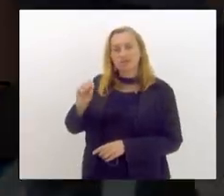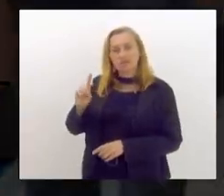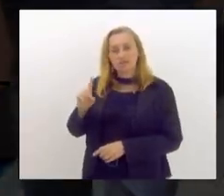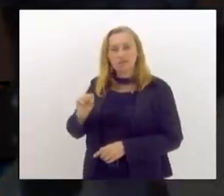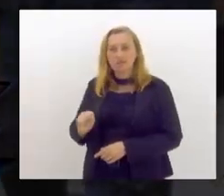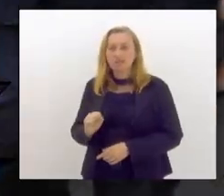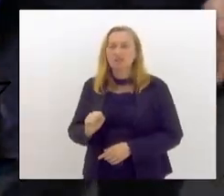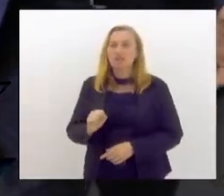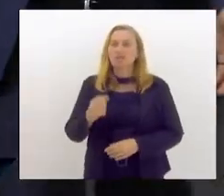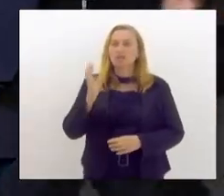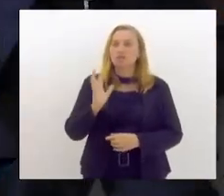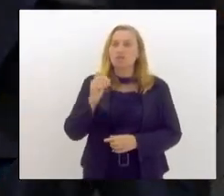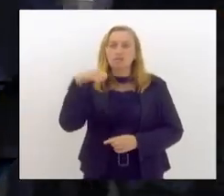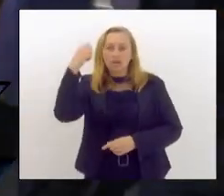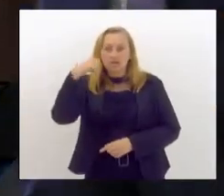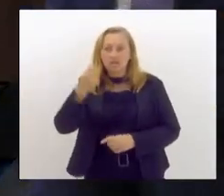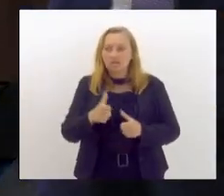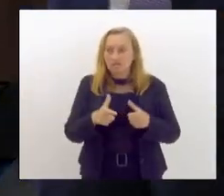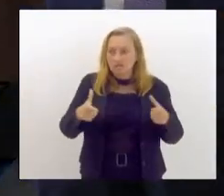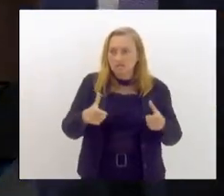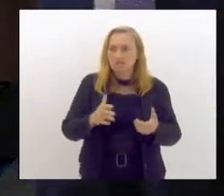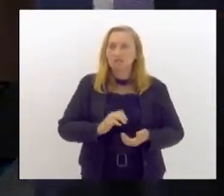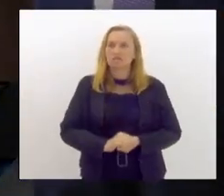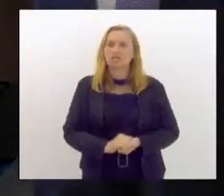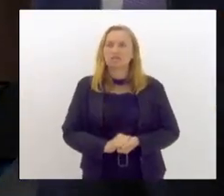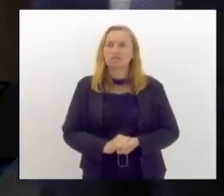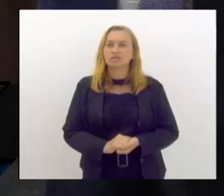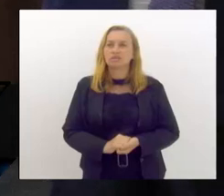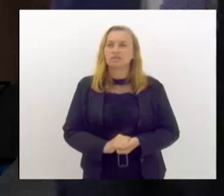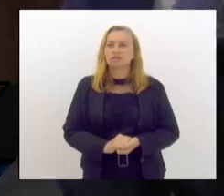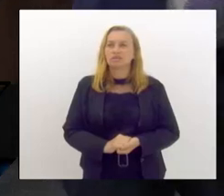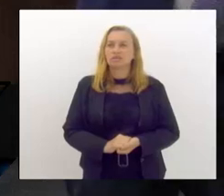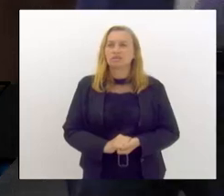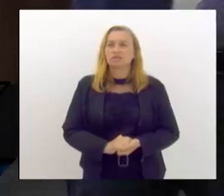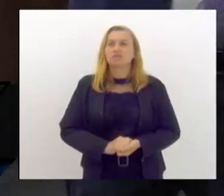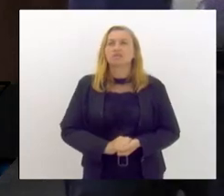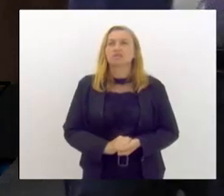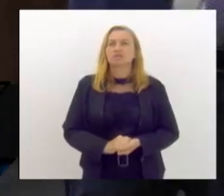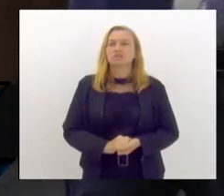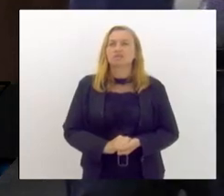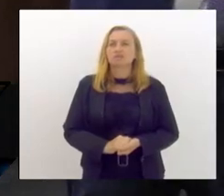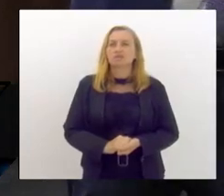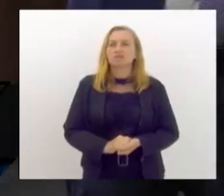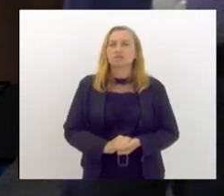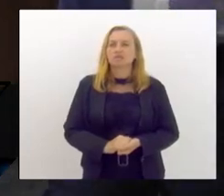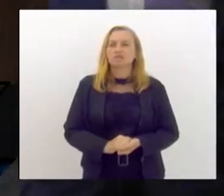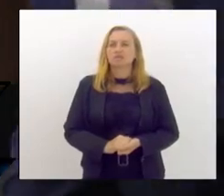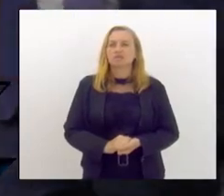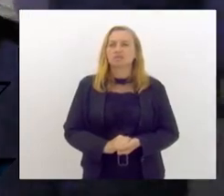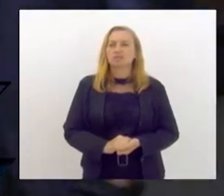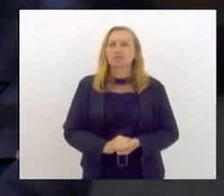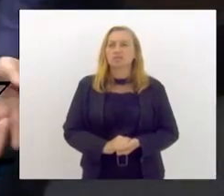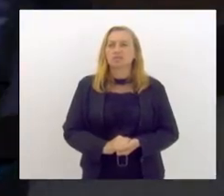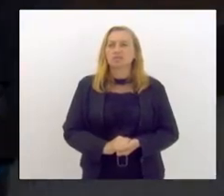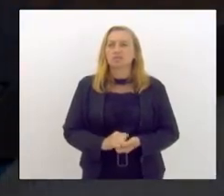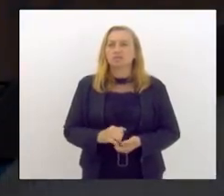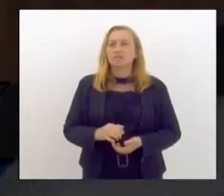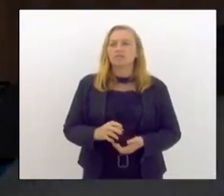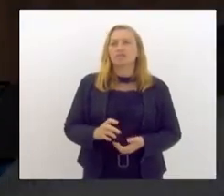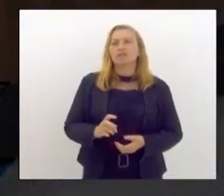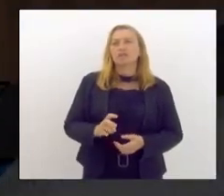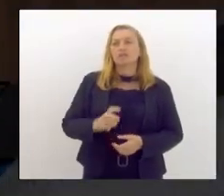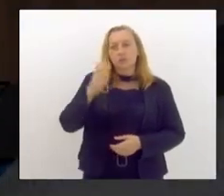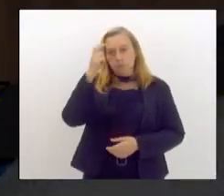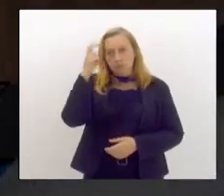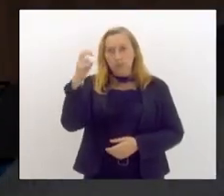dos grandes artistas da atualidade. É um dos grandes artistas da atualidade que tem marcado o cenário cultural brasileiro.